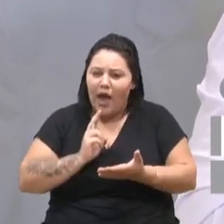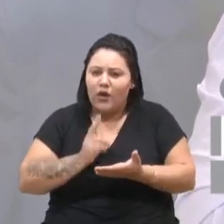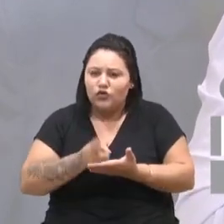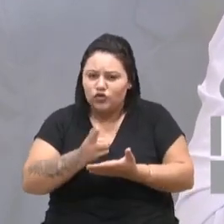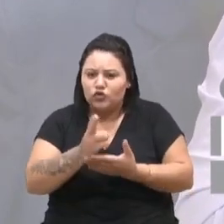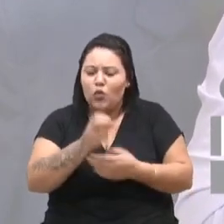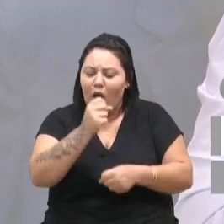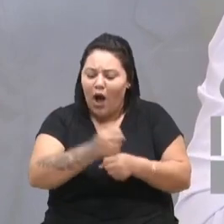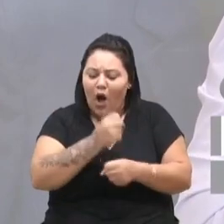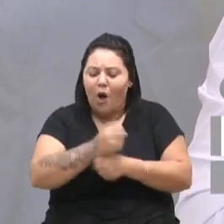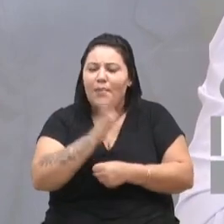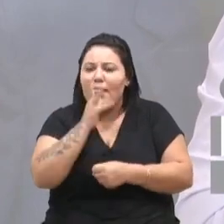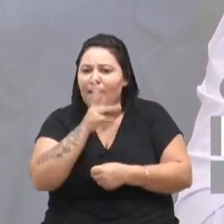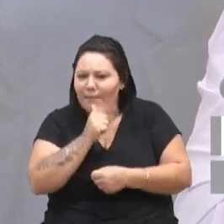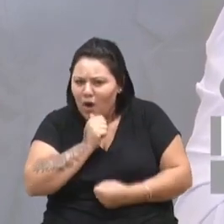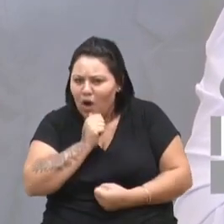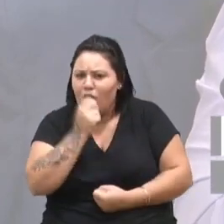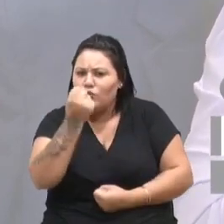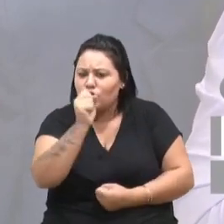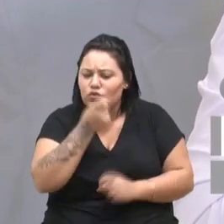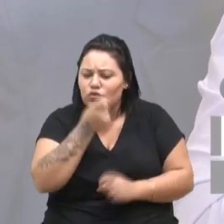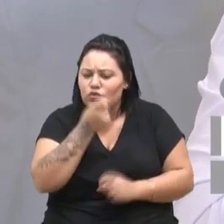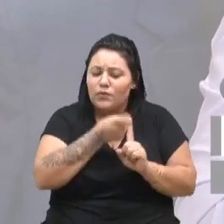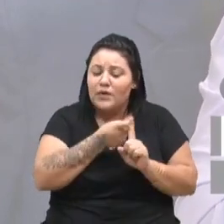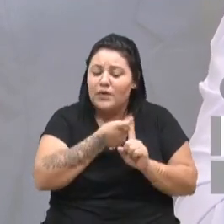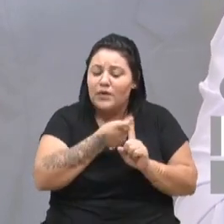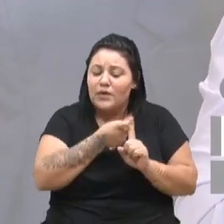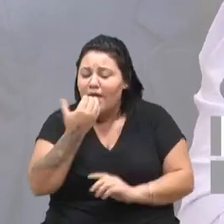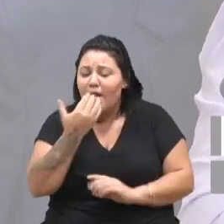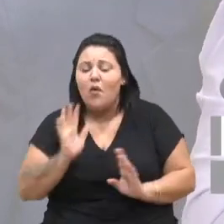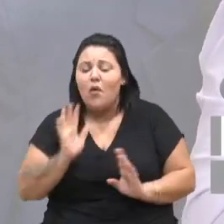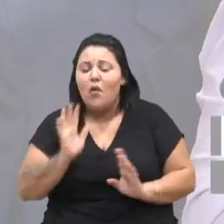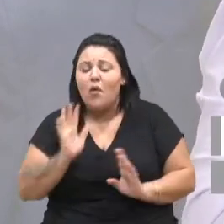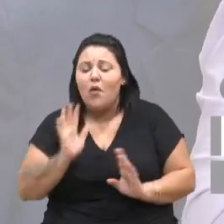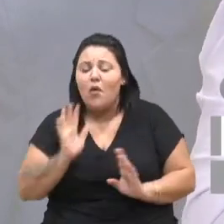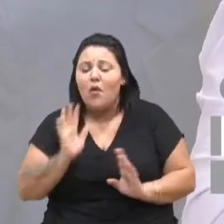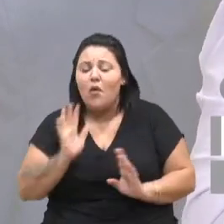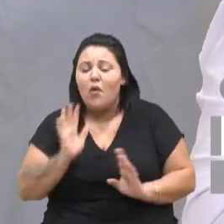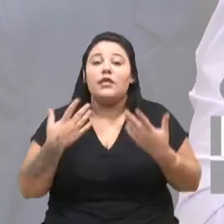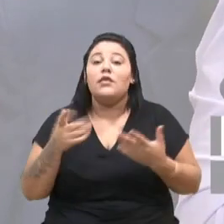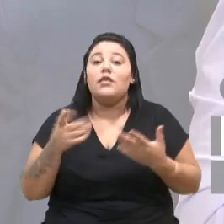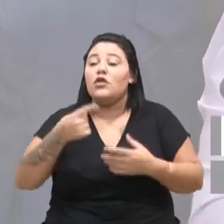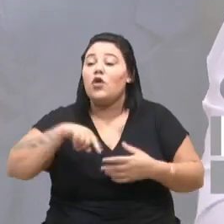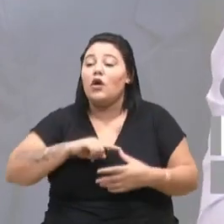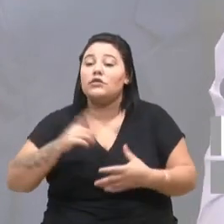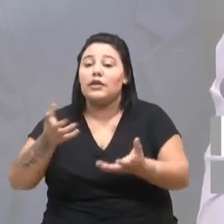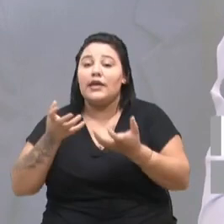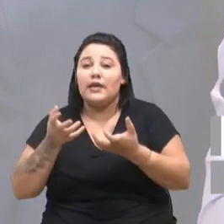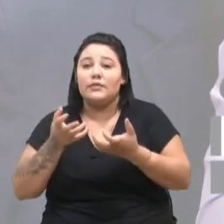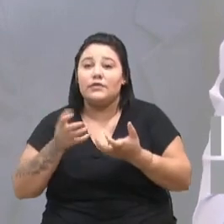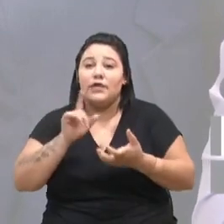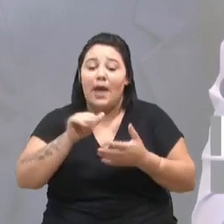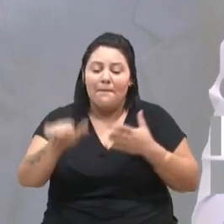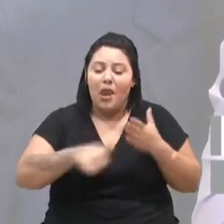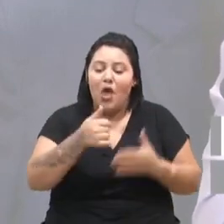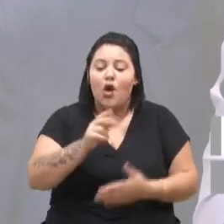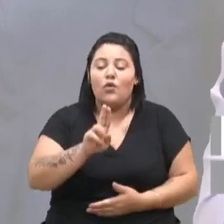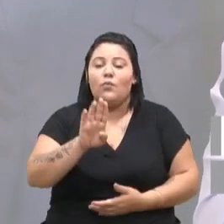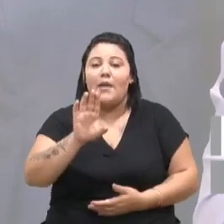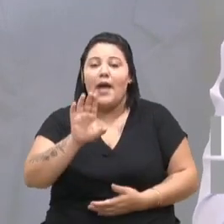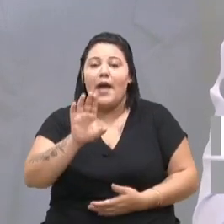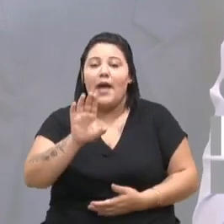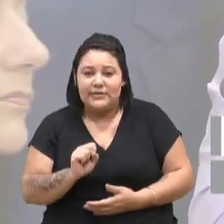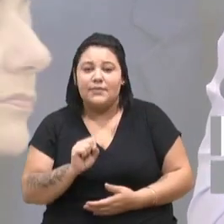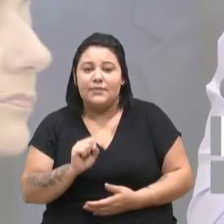pouco, é em torno de 8 meses, mas vai ficar bom. Então, o que a gente quer é a melhor UBS possível para a